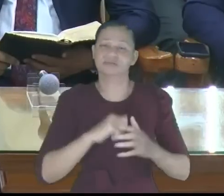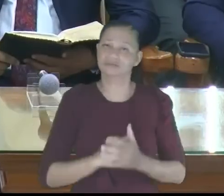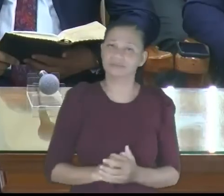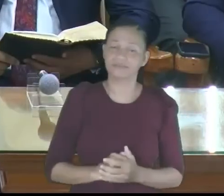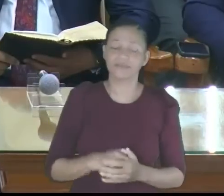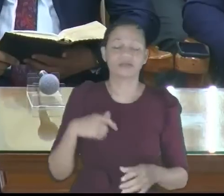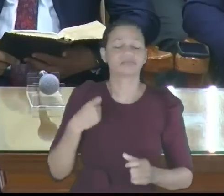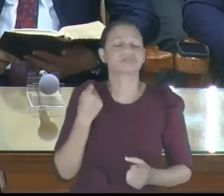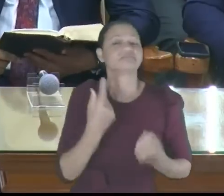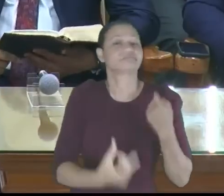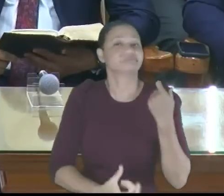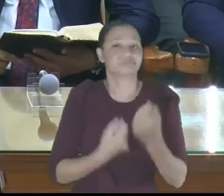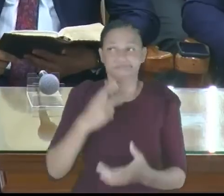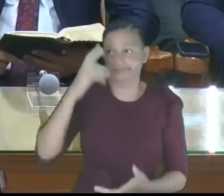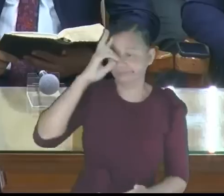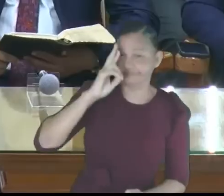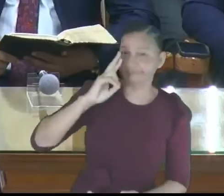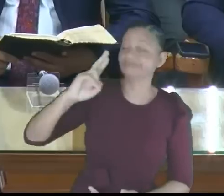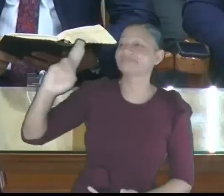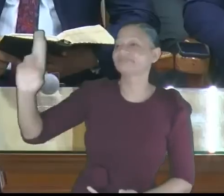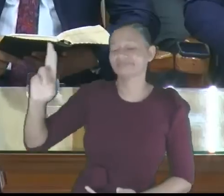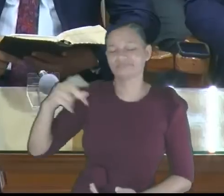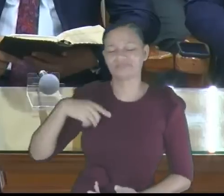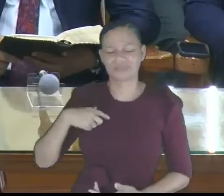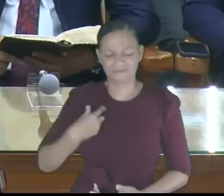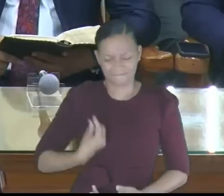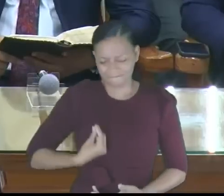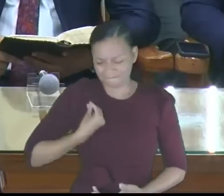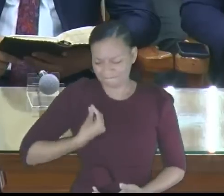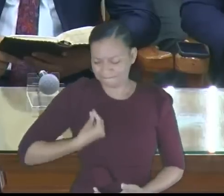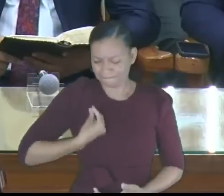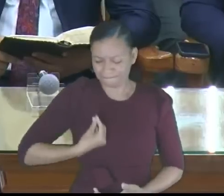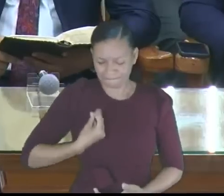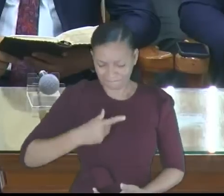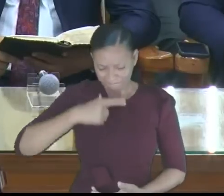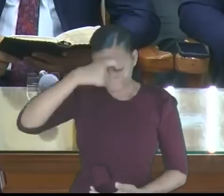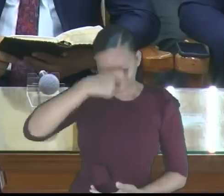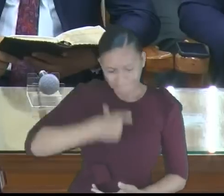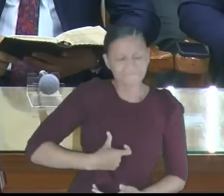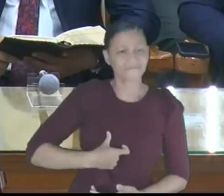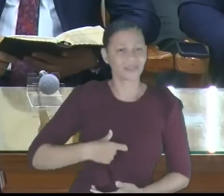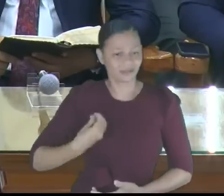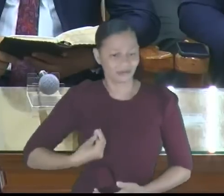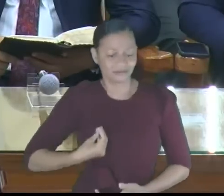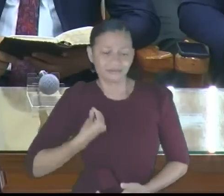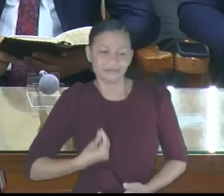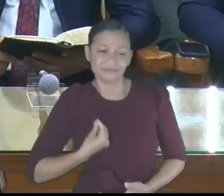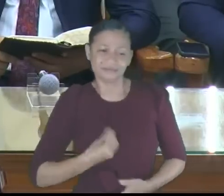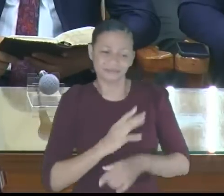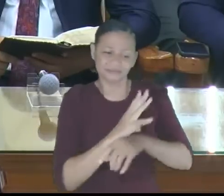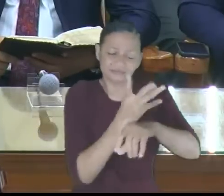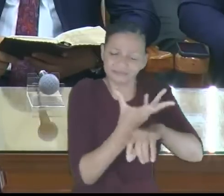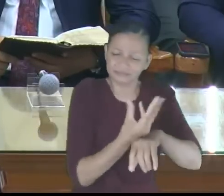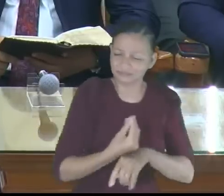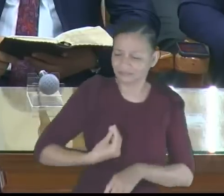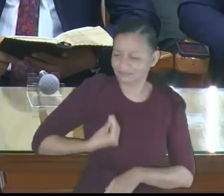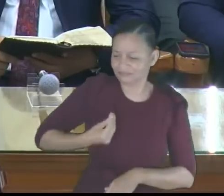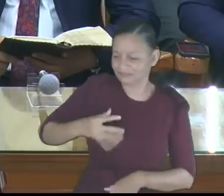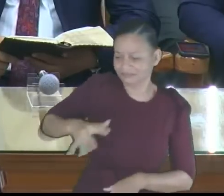vezes o Senhor, na nossa vida pessoal, na vida da igreja local, da